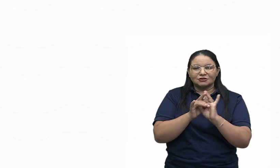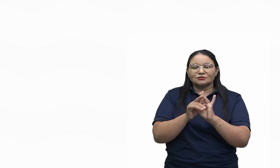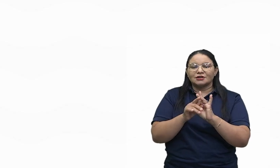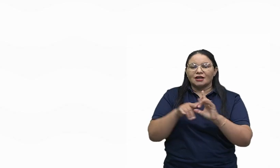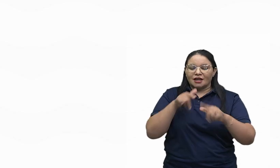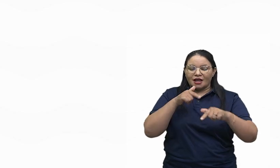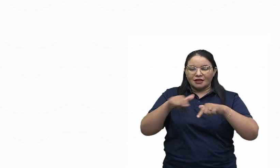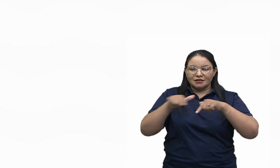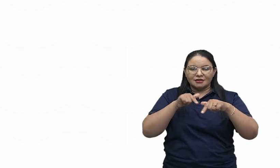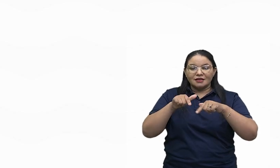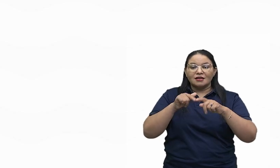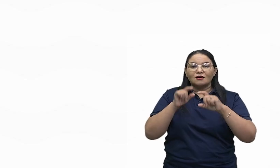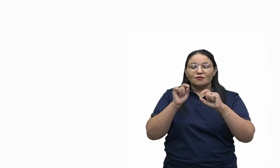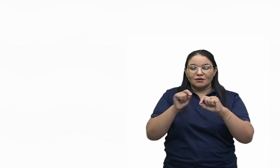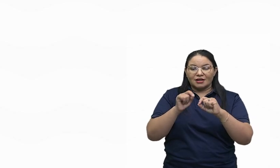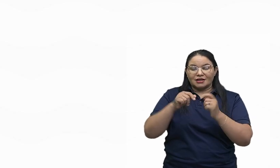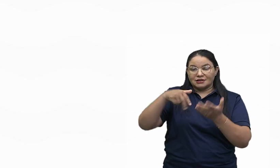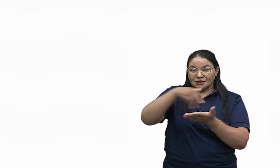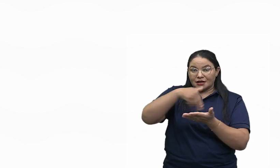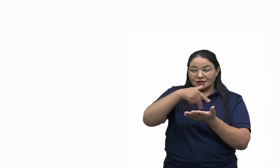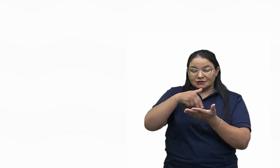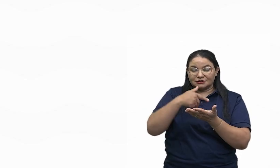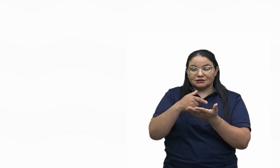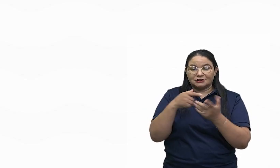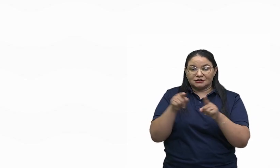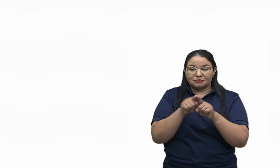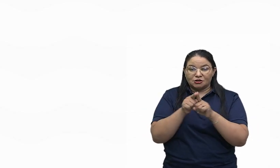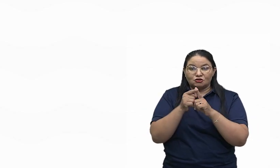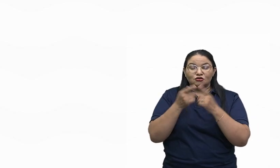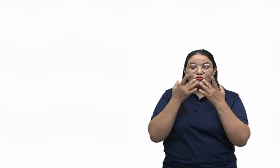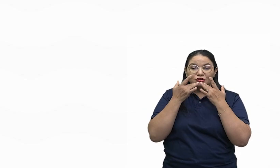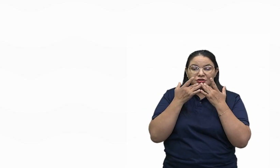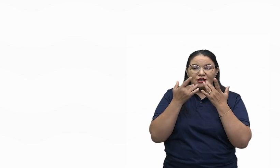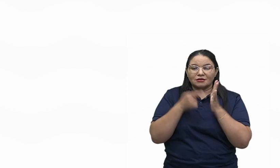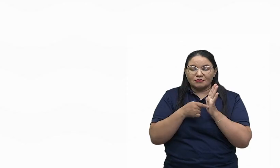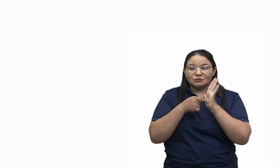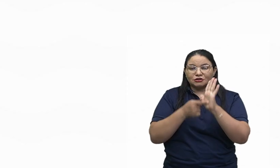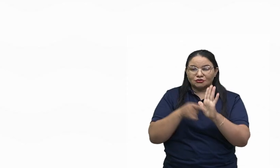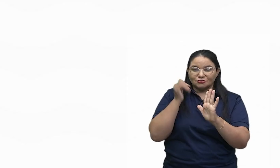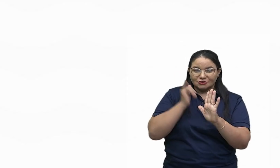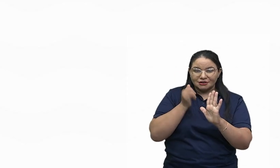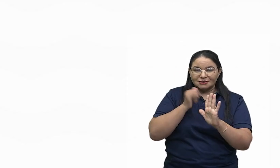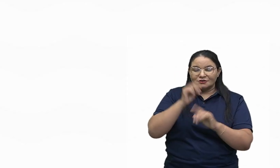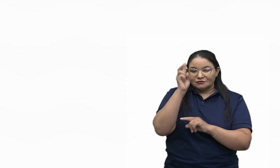eles trazem ali uma contação de história e que representam